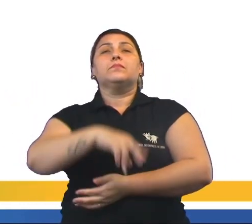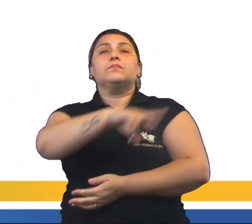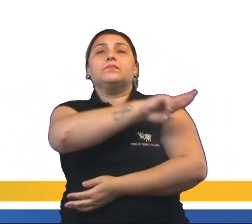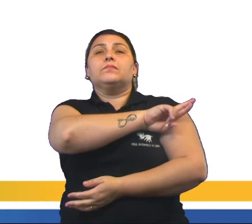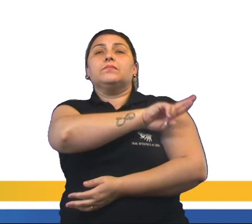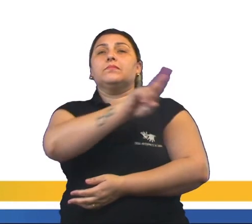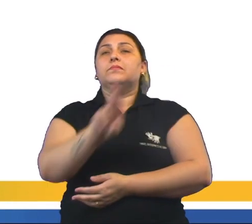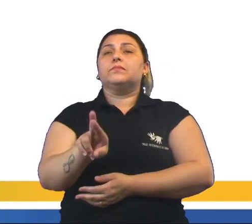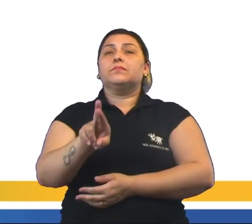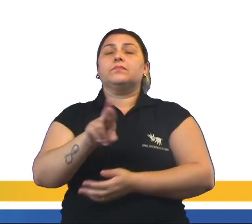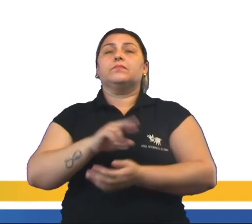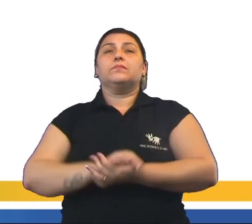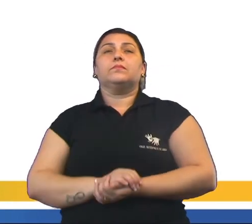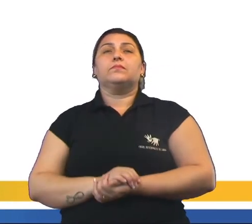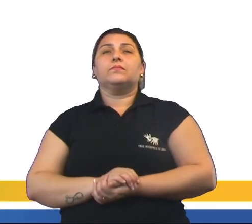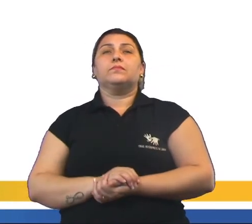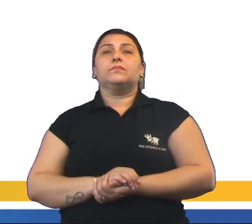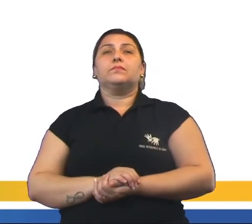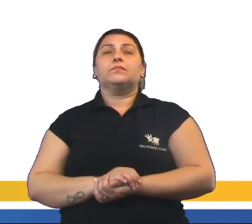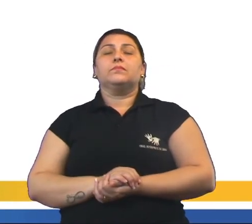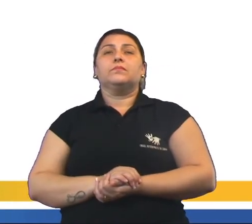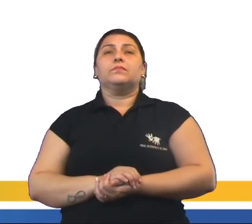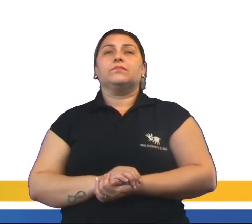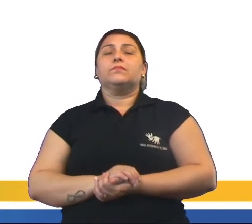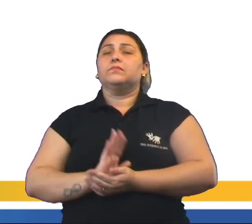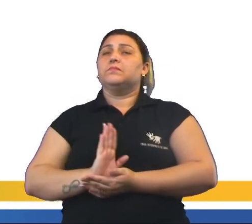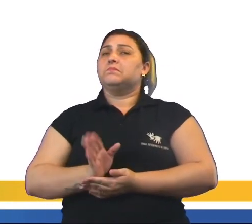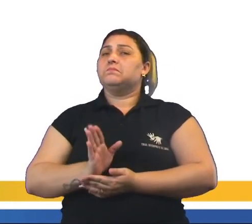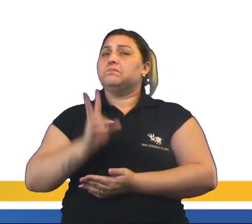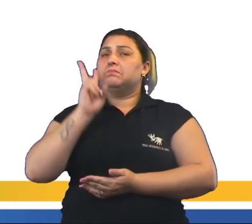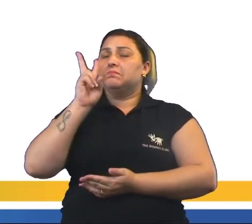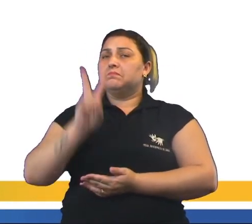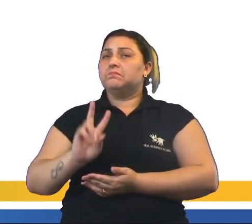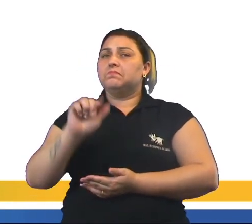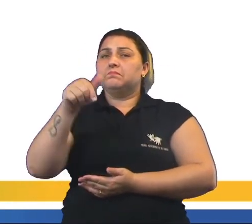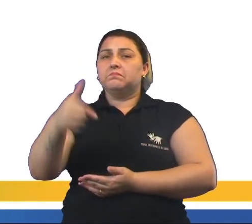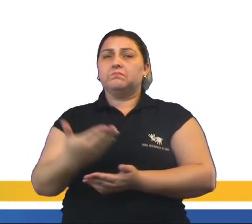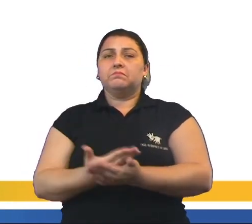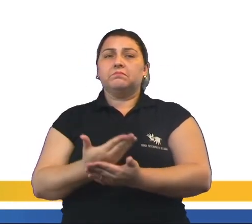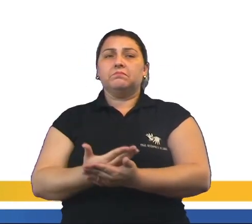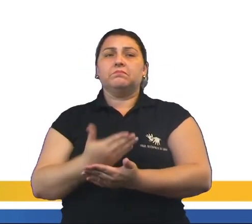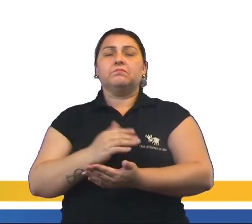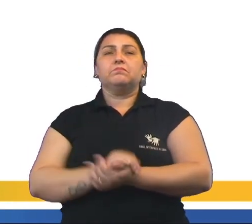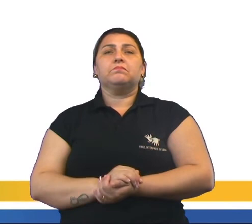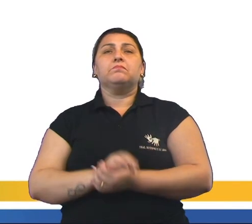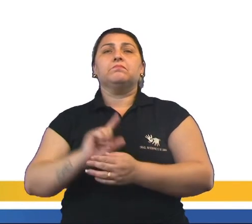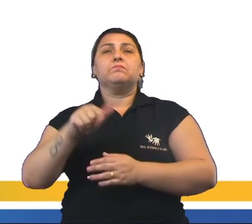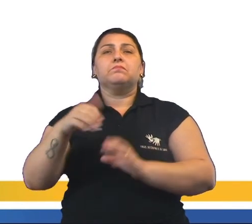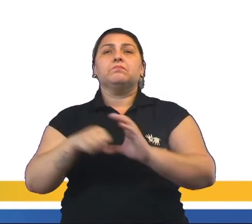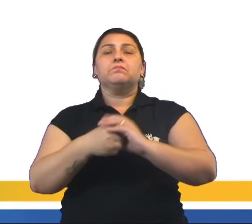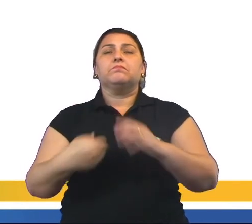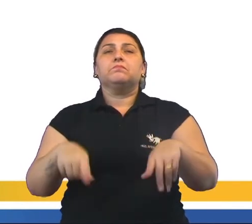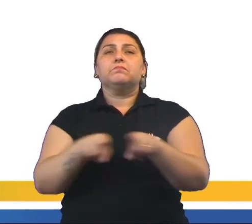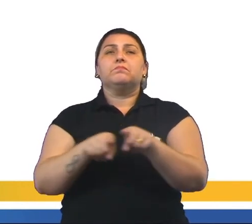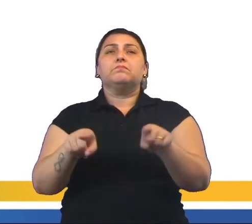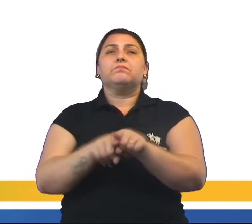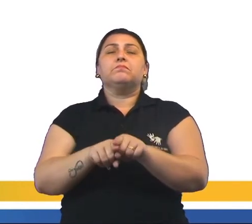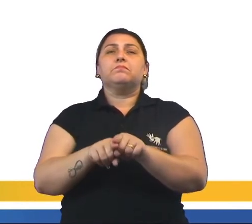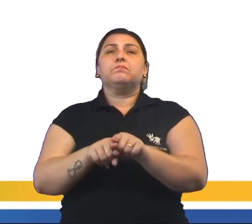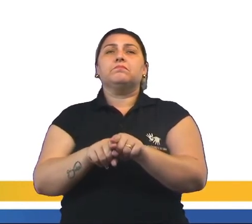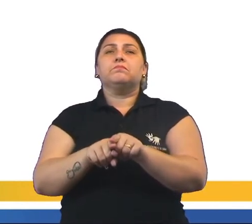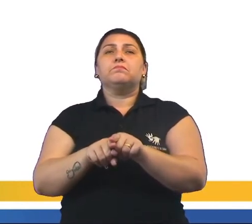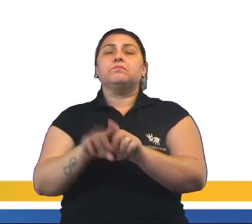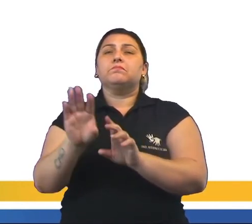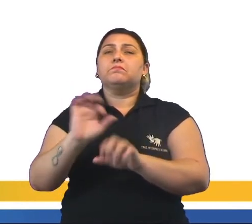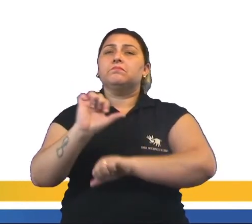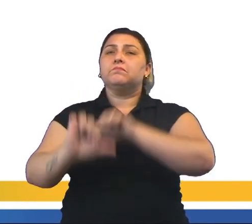representativa, né, que você já deve ter escutado isso em outras aulas. Outra característica também eram as reformas